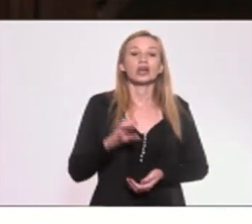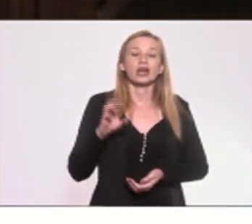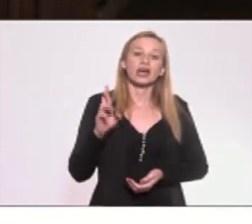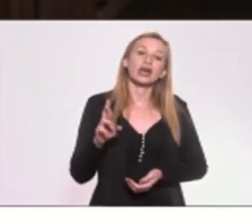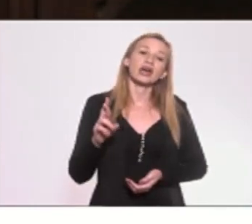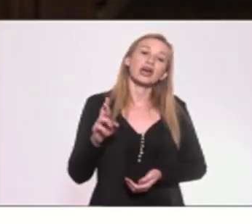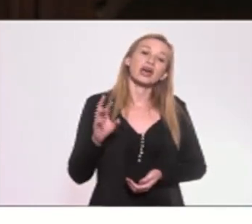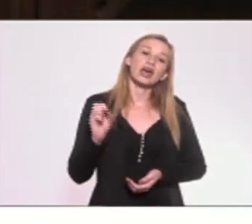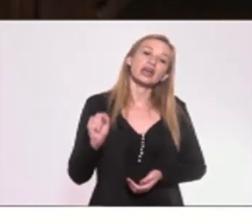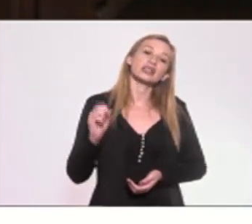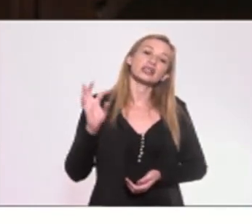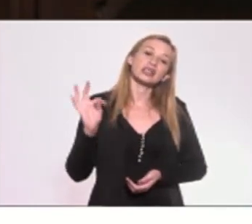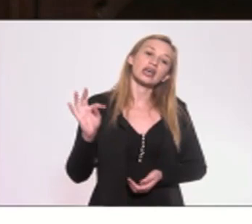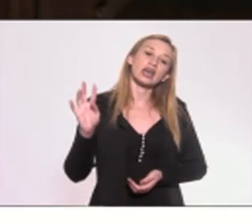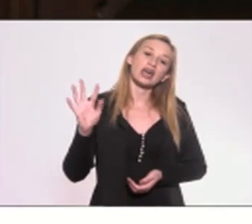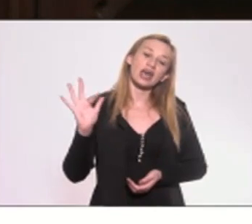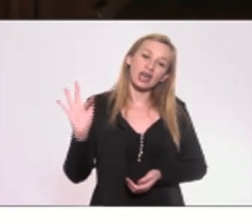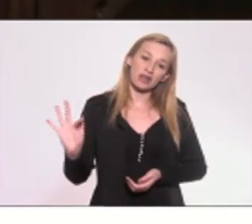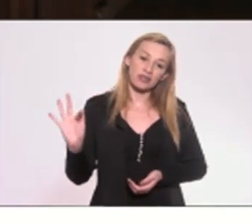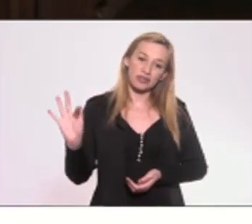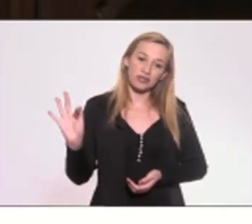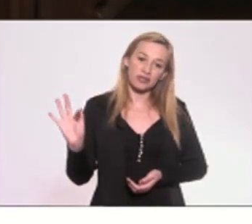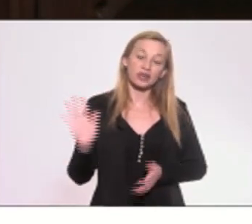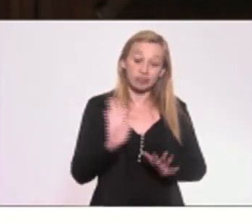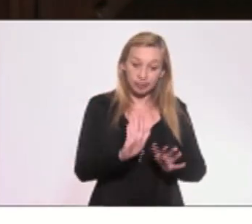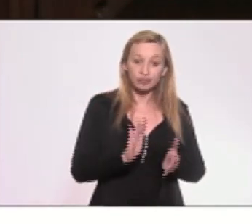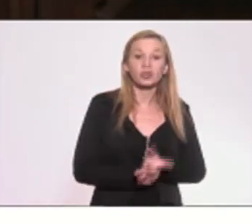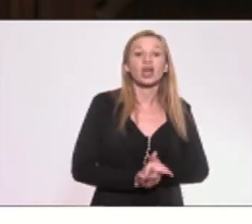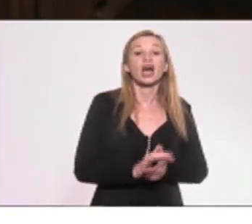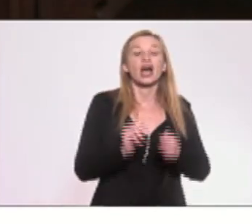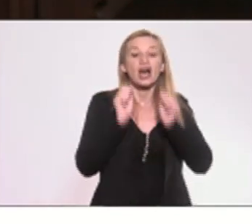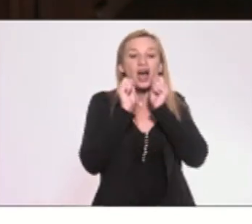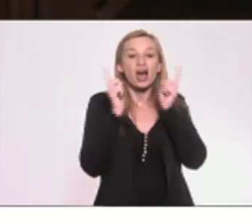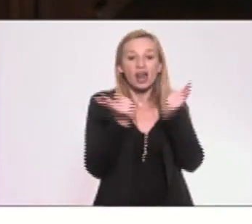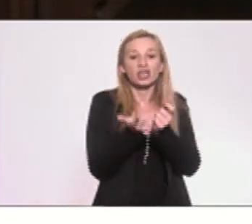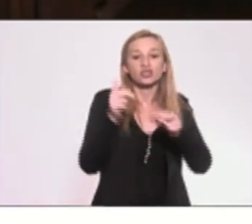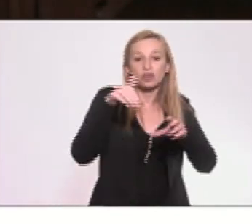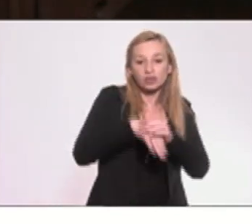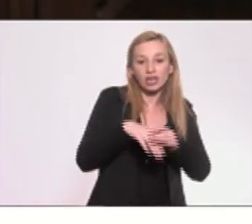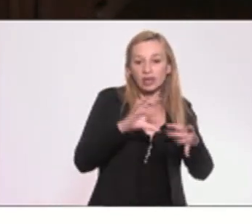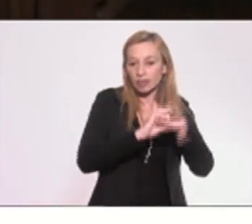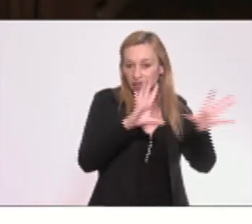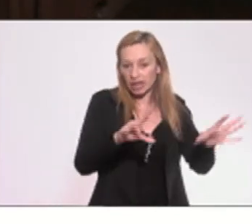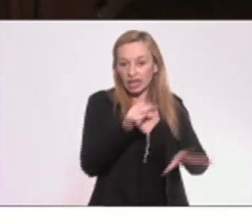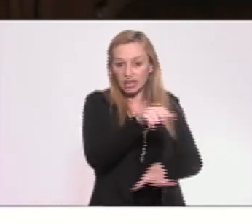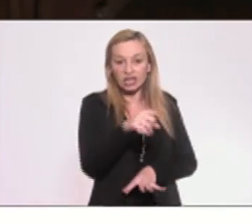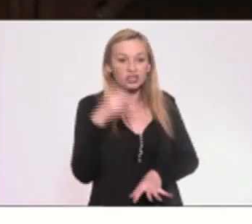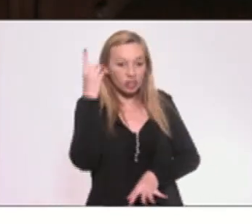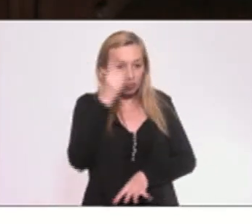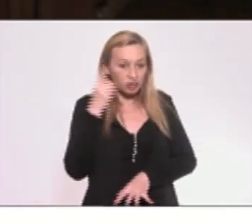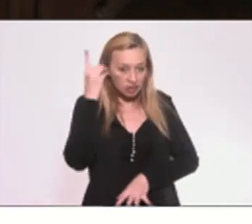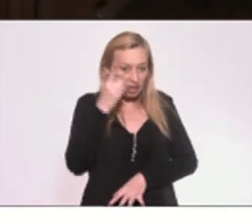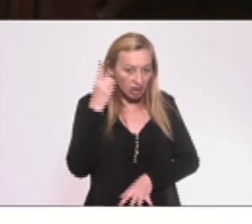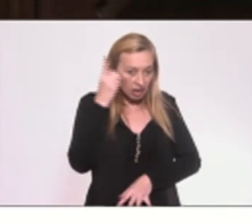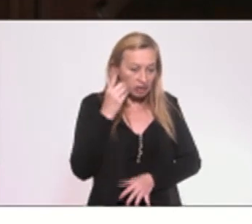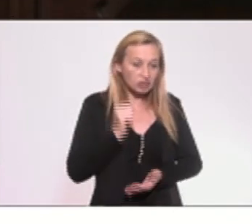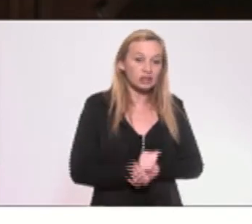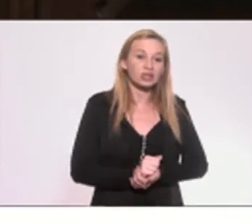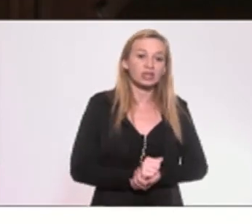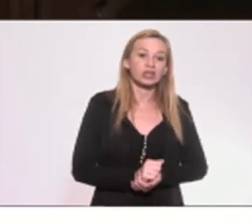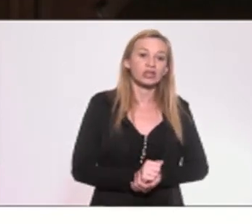Ou seja, além da Alerj votar na soltura desses deputados,